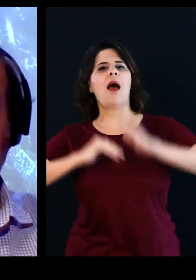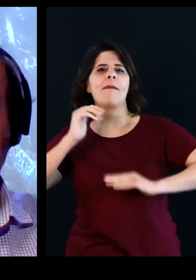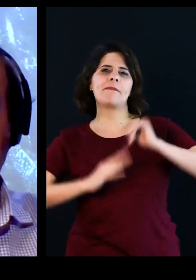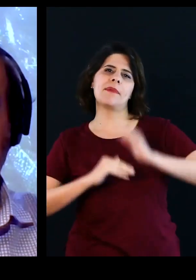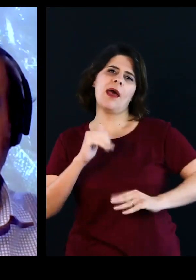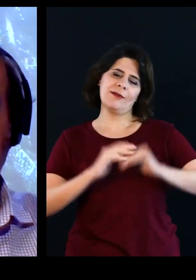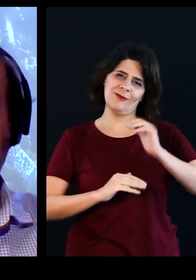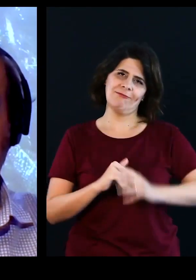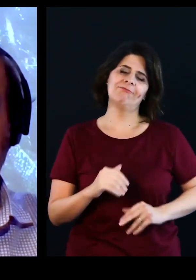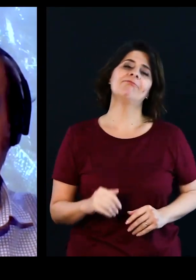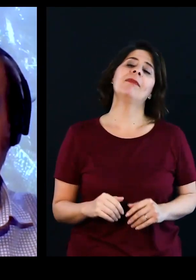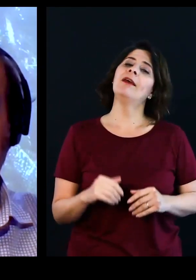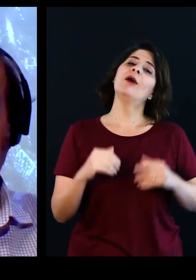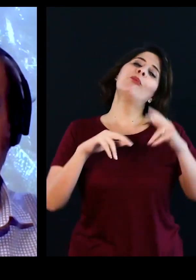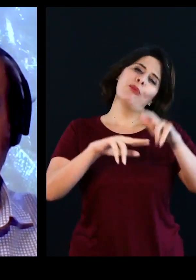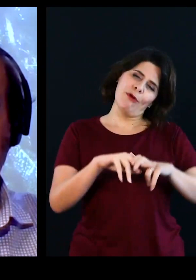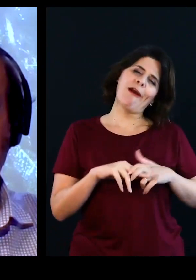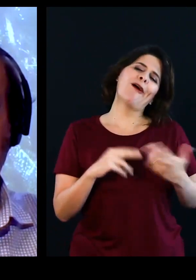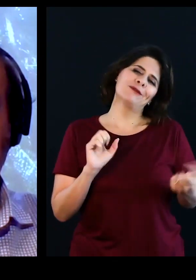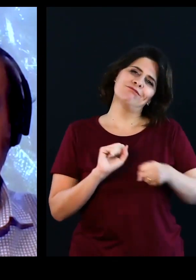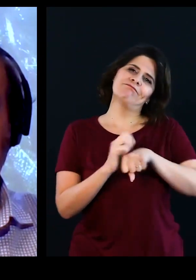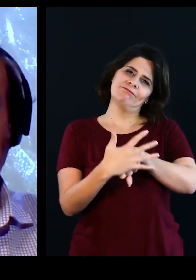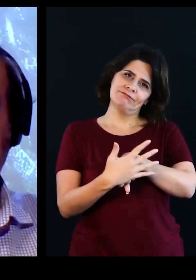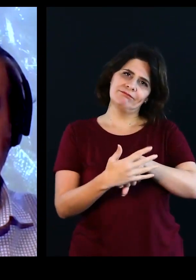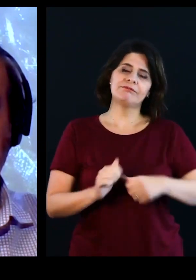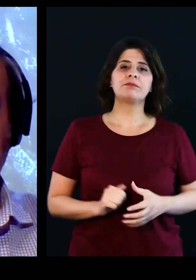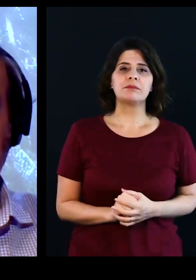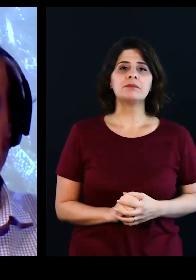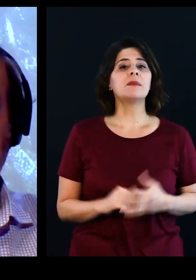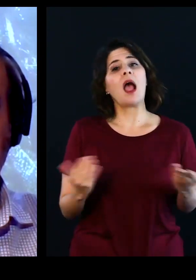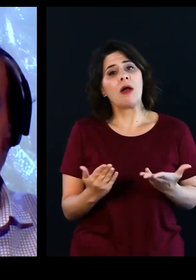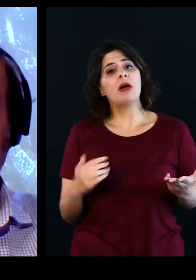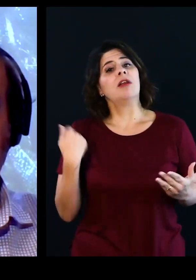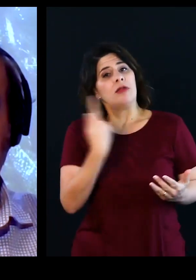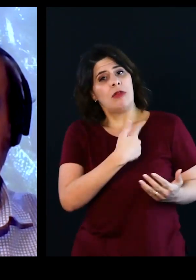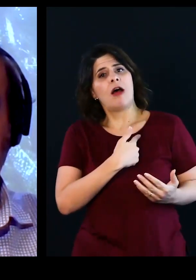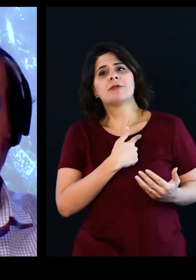é um prazer e eu fico à disposição de vocês para que a gente possa conversar.